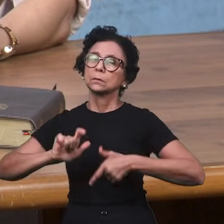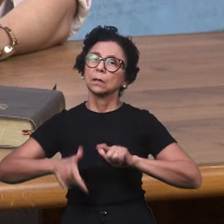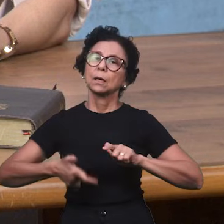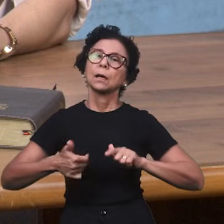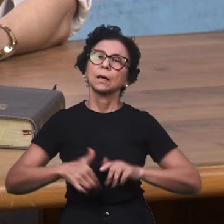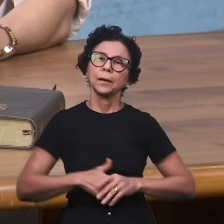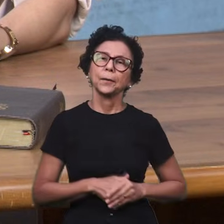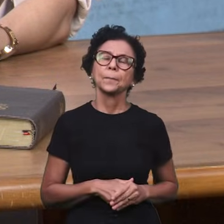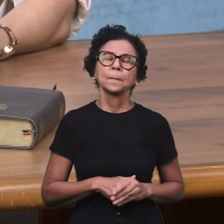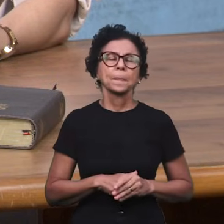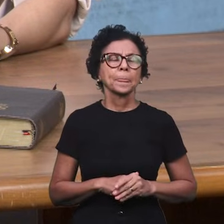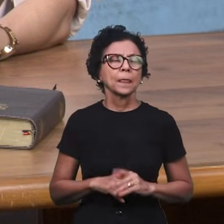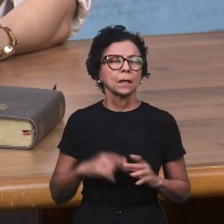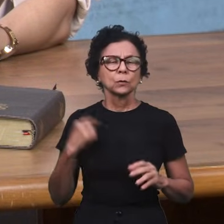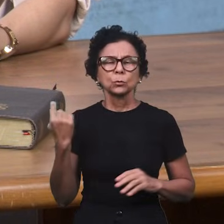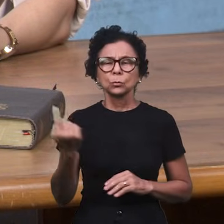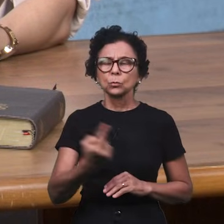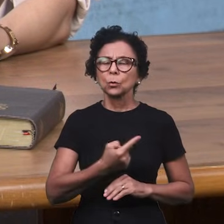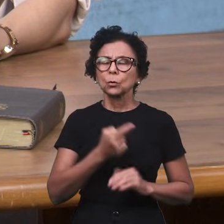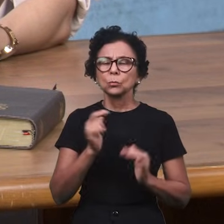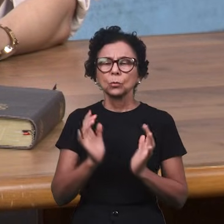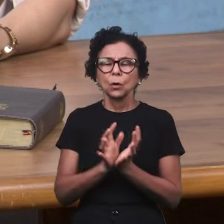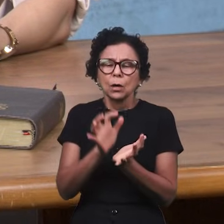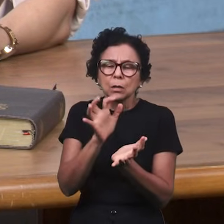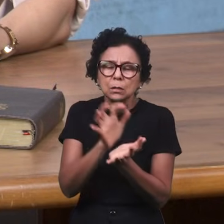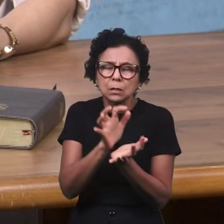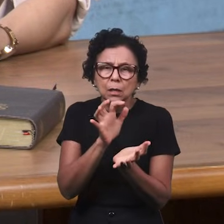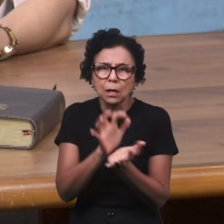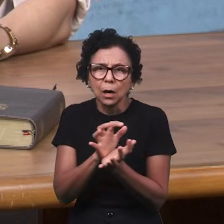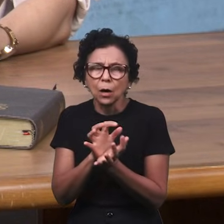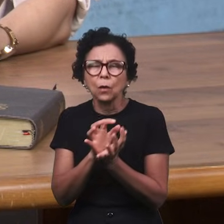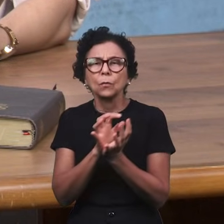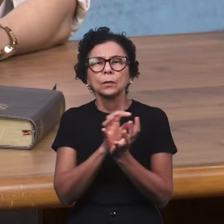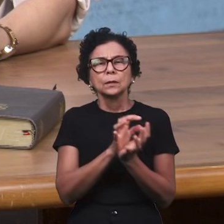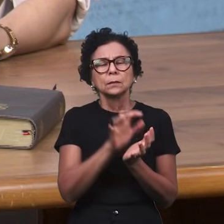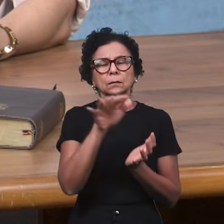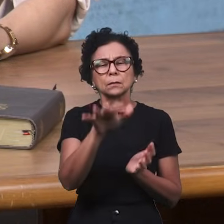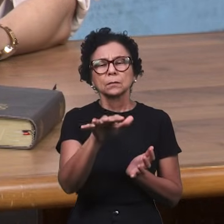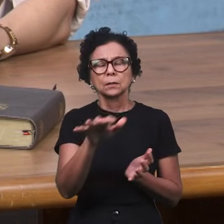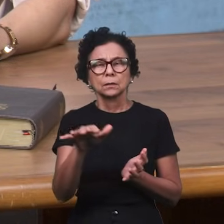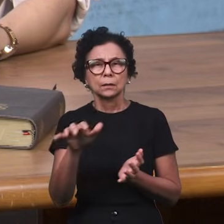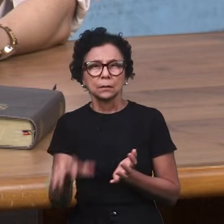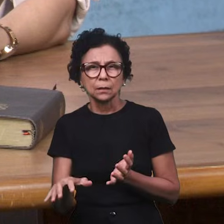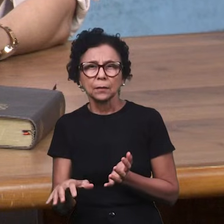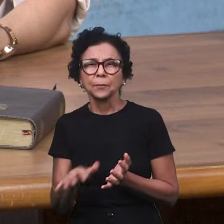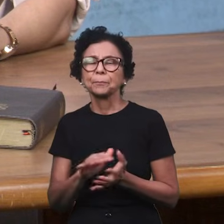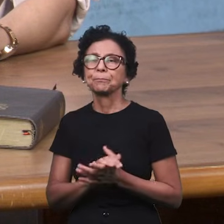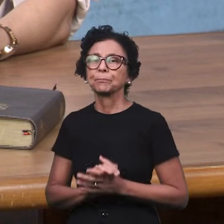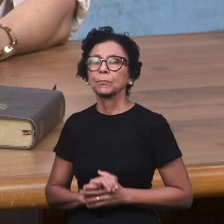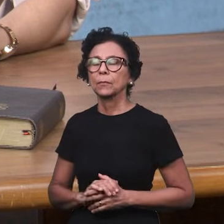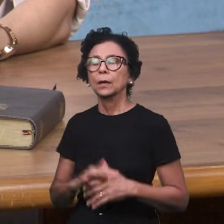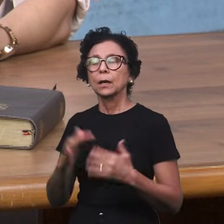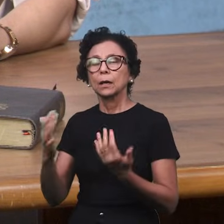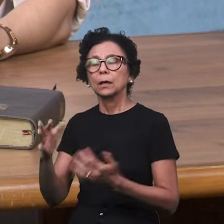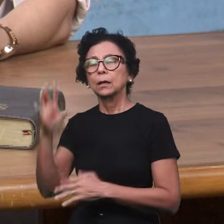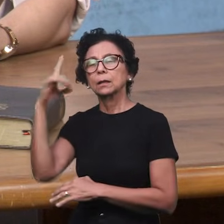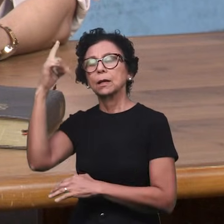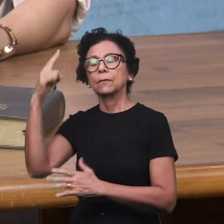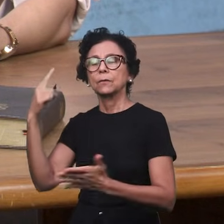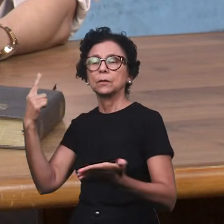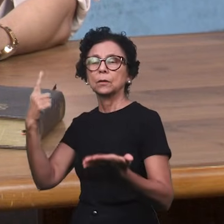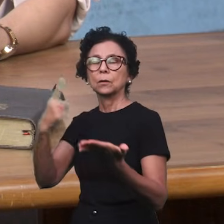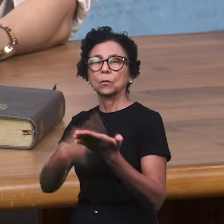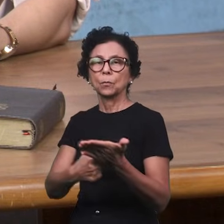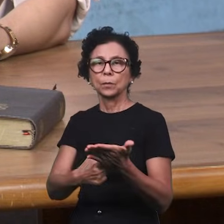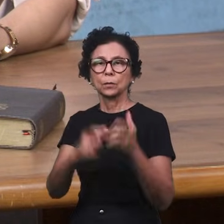todos os anciãos de Israel ao rei, a Hebrom, e Davi fez com eles aliança em Hebrom